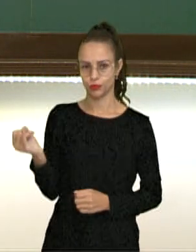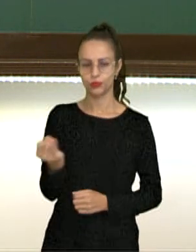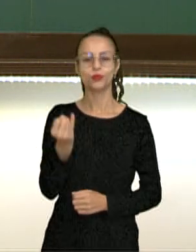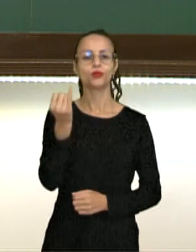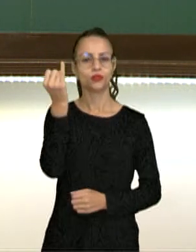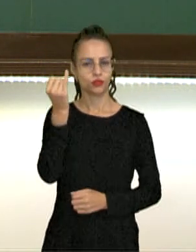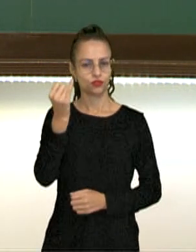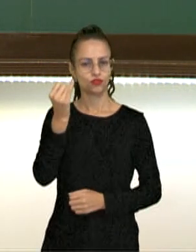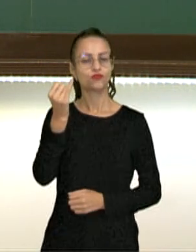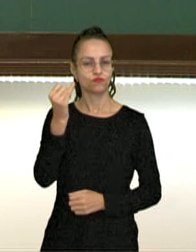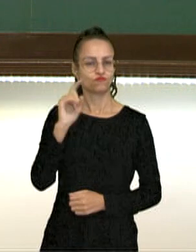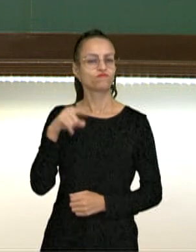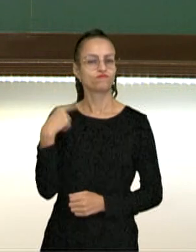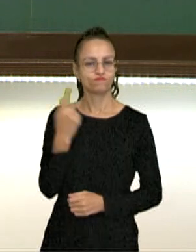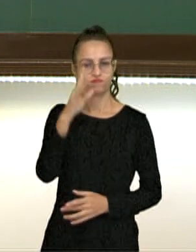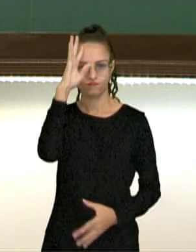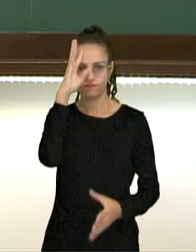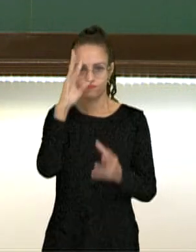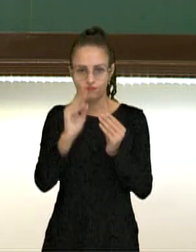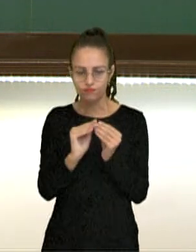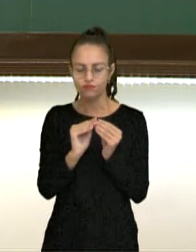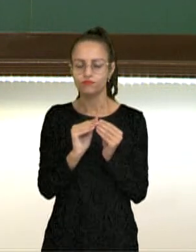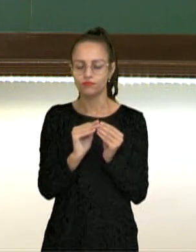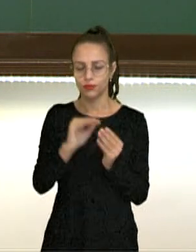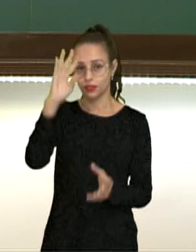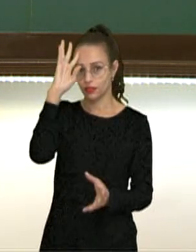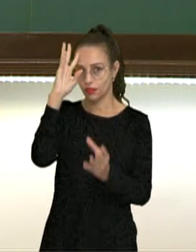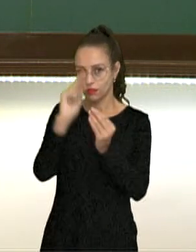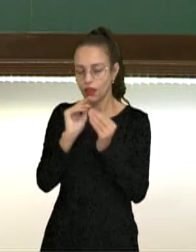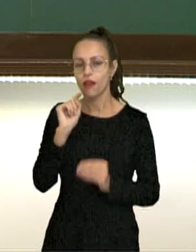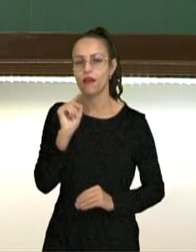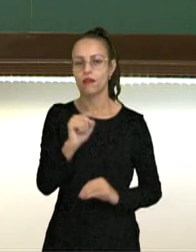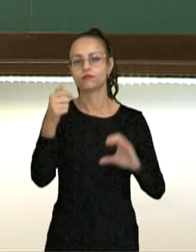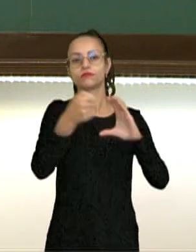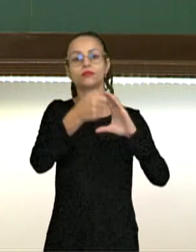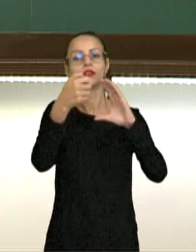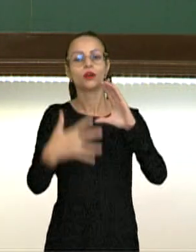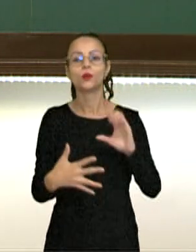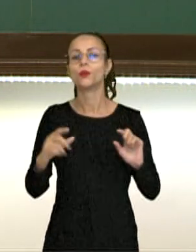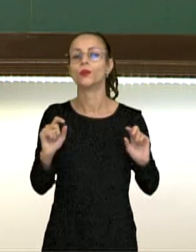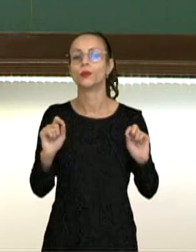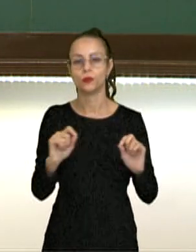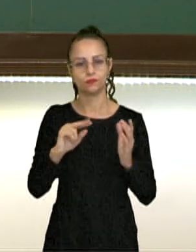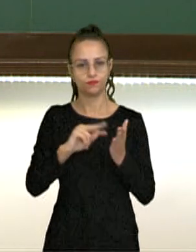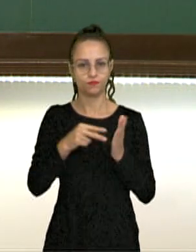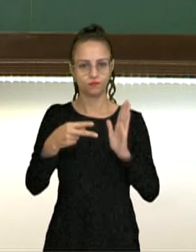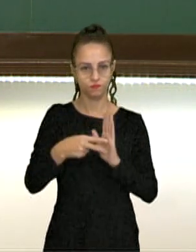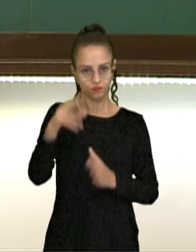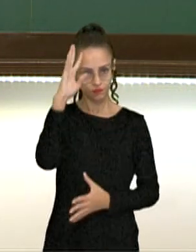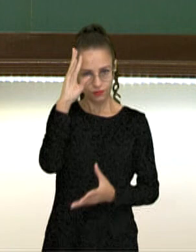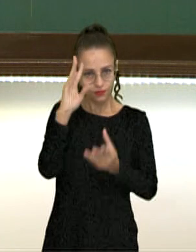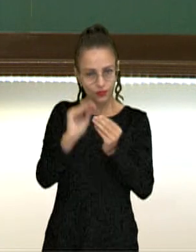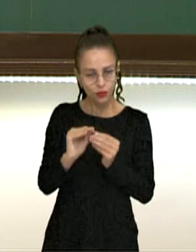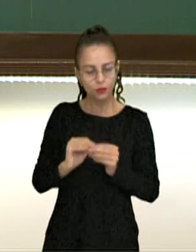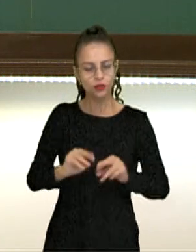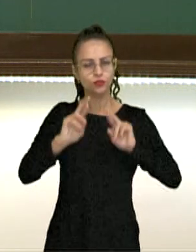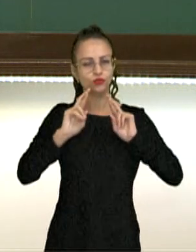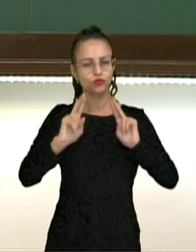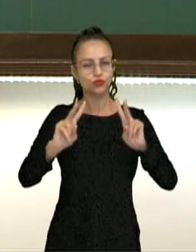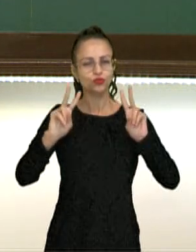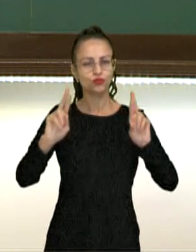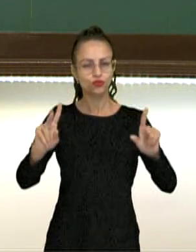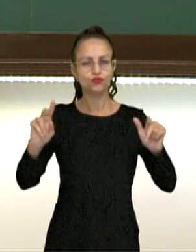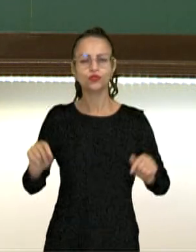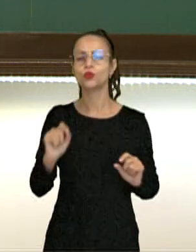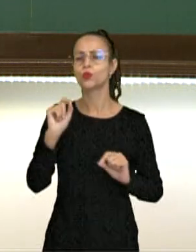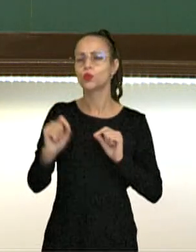importantíssimas de a gente entender. Entender essas características significa compreender os diferentes